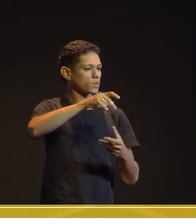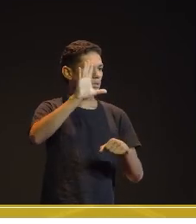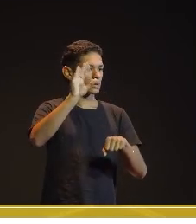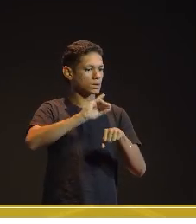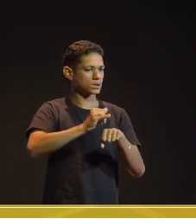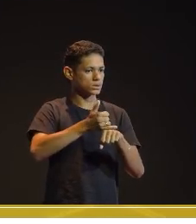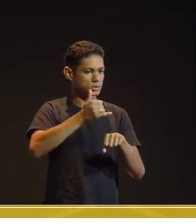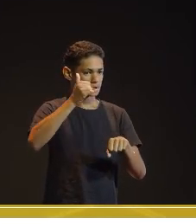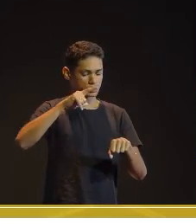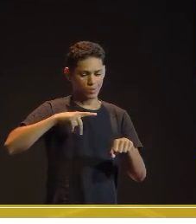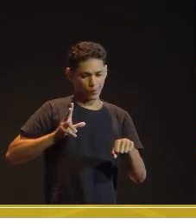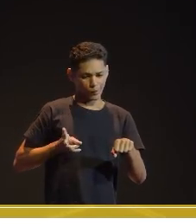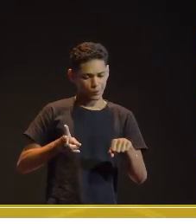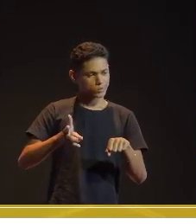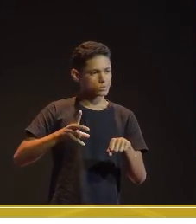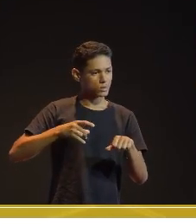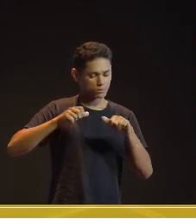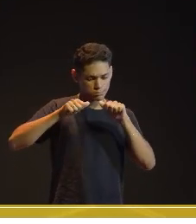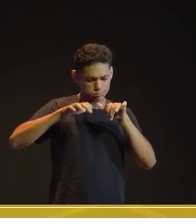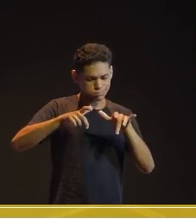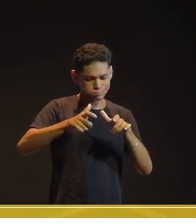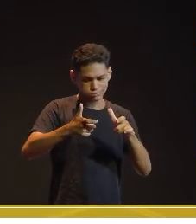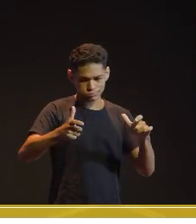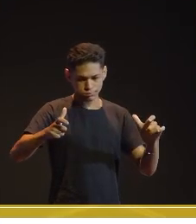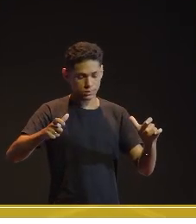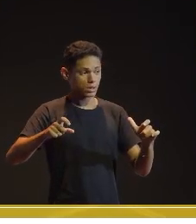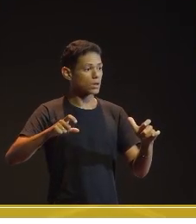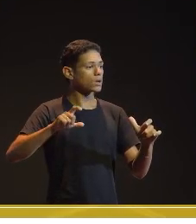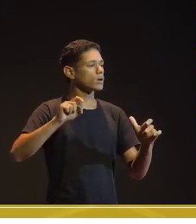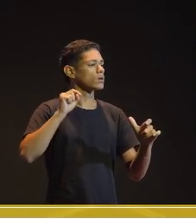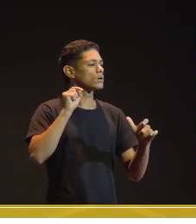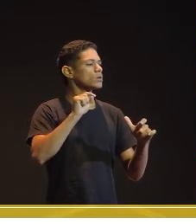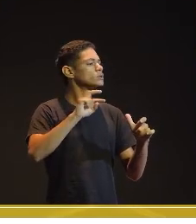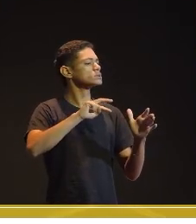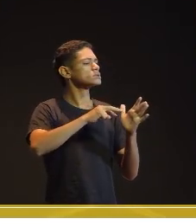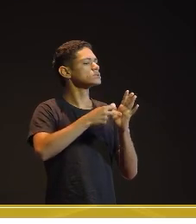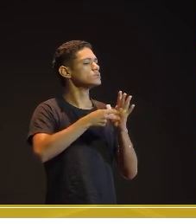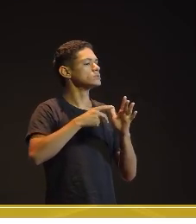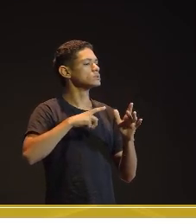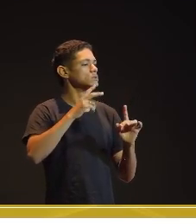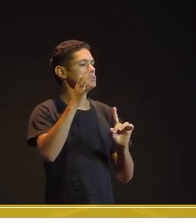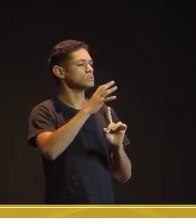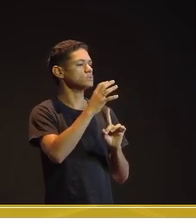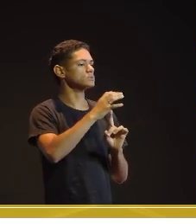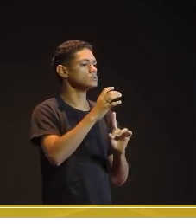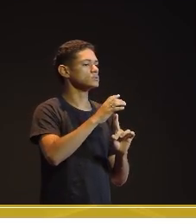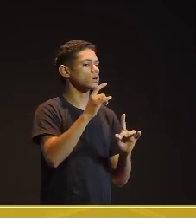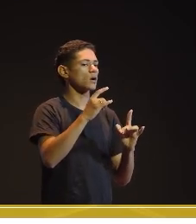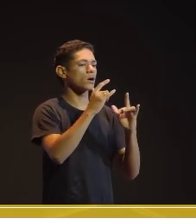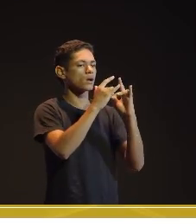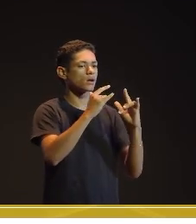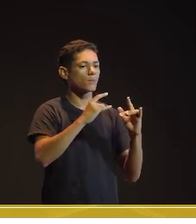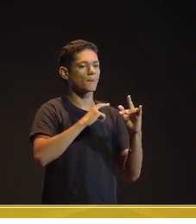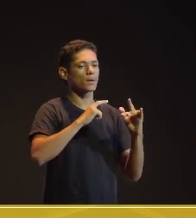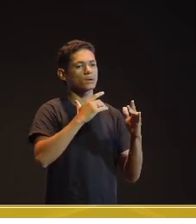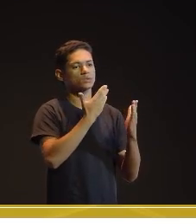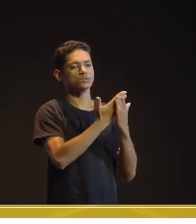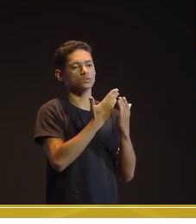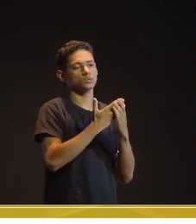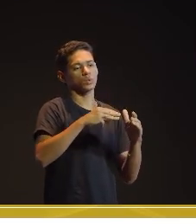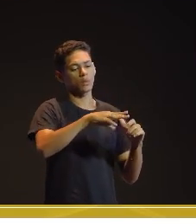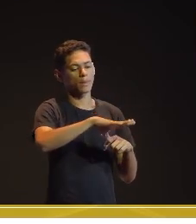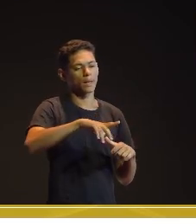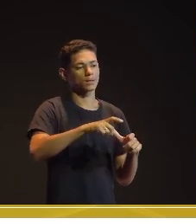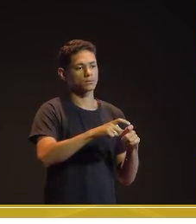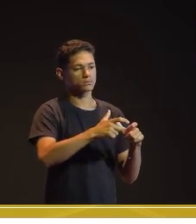energia e ela continua sendo exponencial, ou seja, indo contra todas as tendências e apontamentos de estudos, o mercado cresceu e continua crescendo